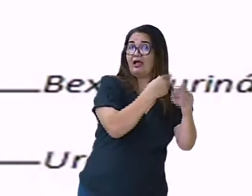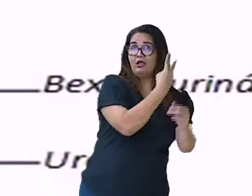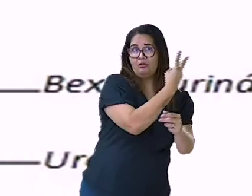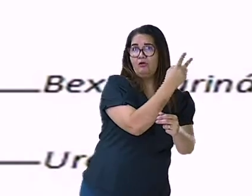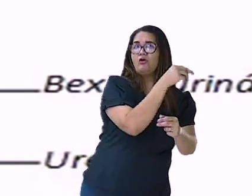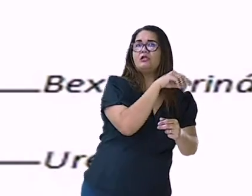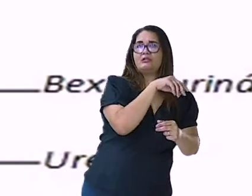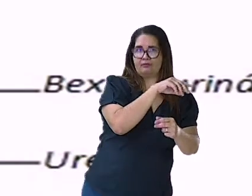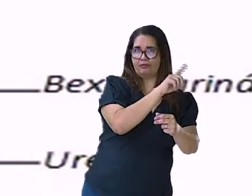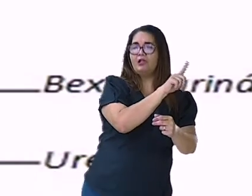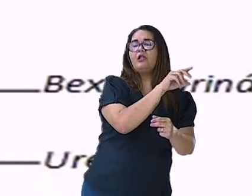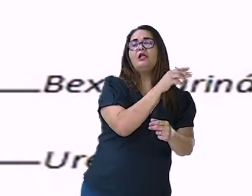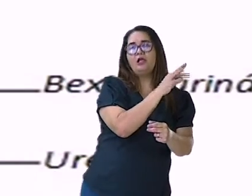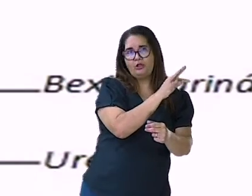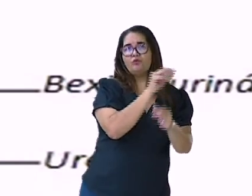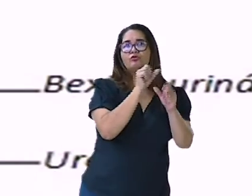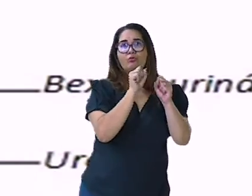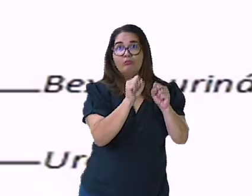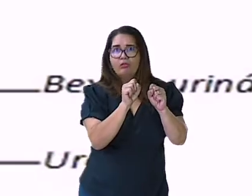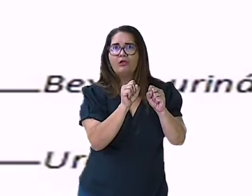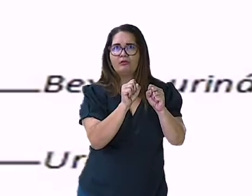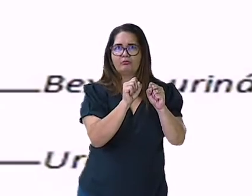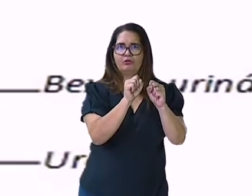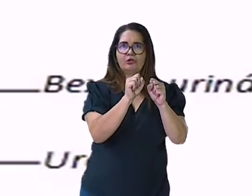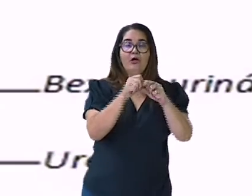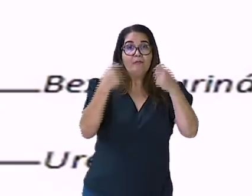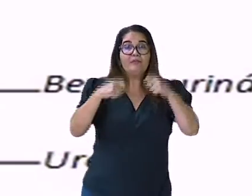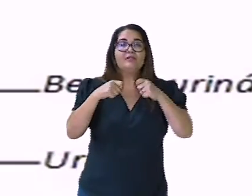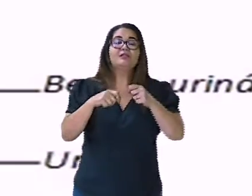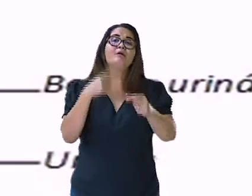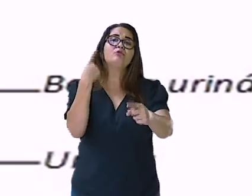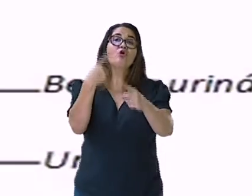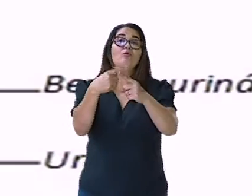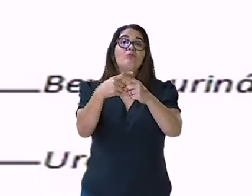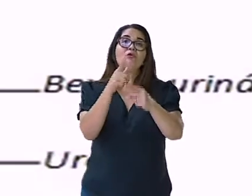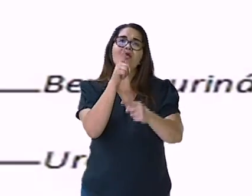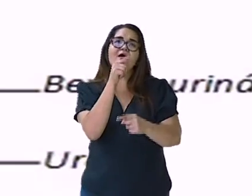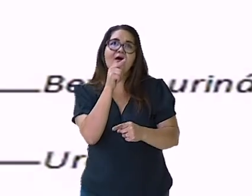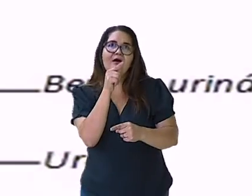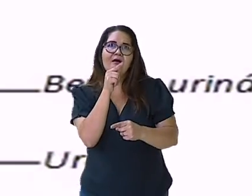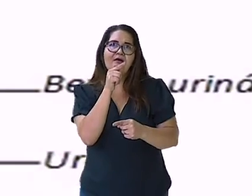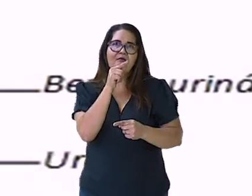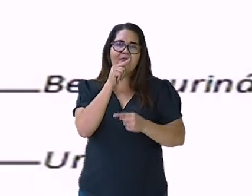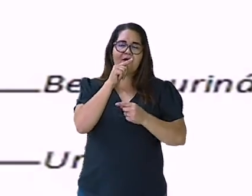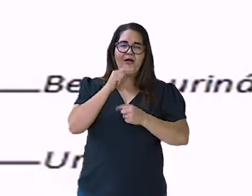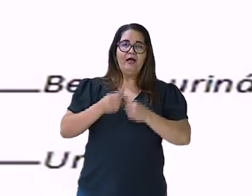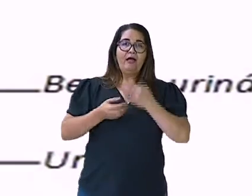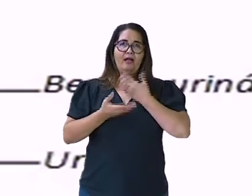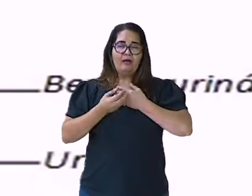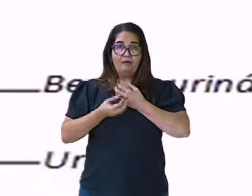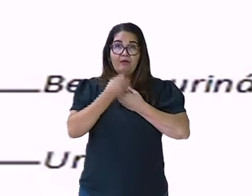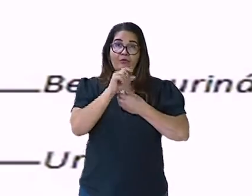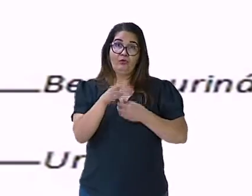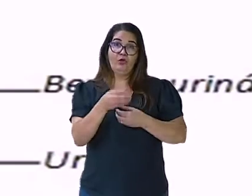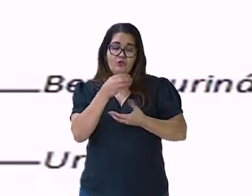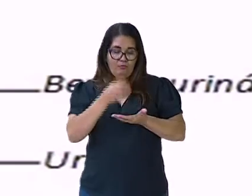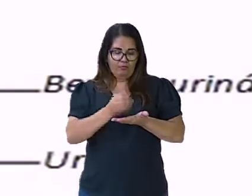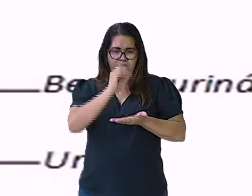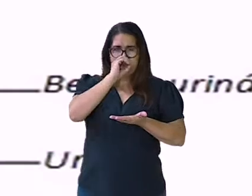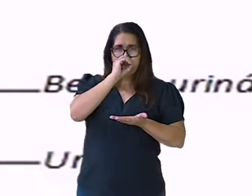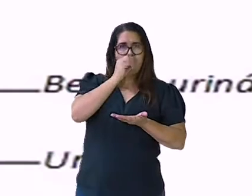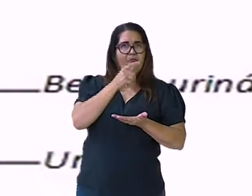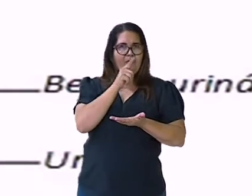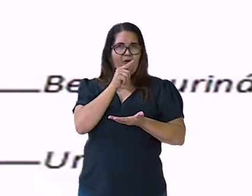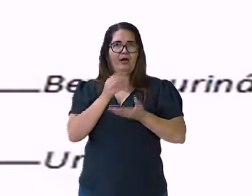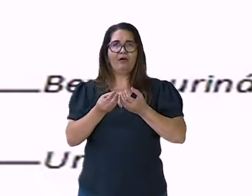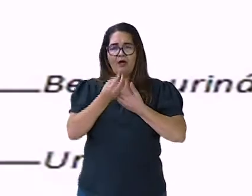este sistema. O rim de um recém-nascido é 3 vezes maior em proporção ao peso